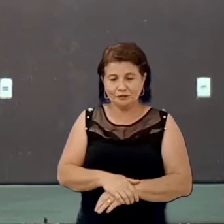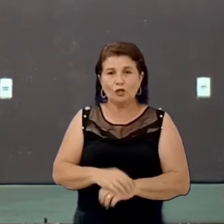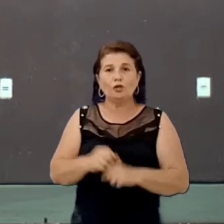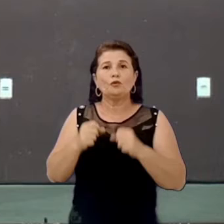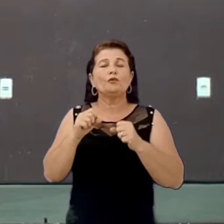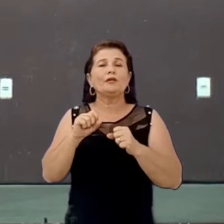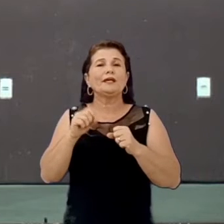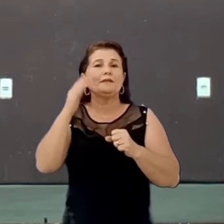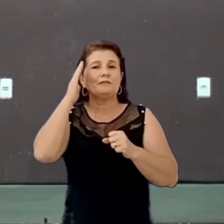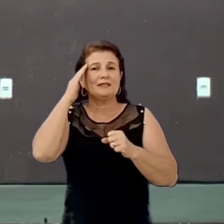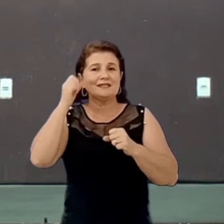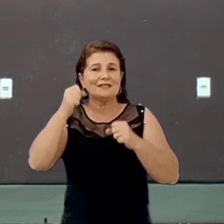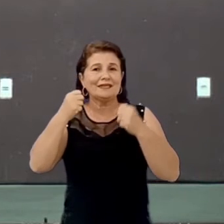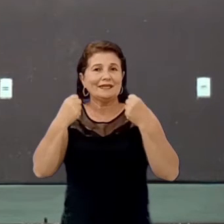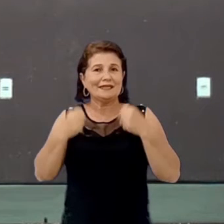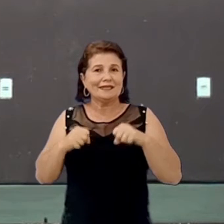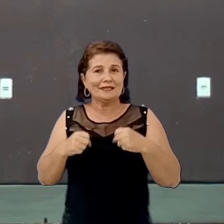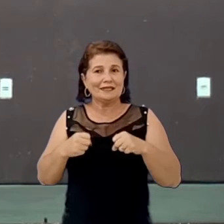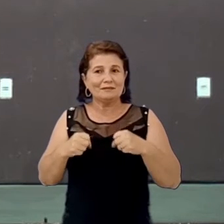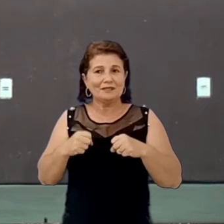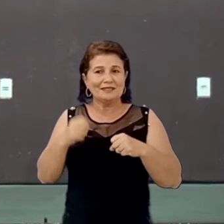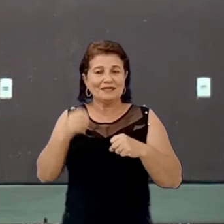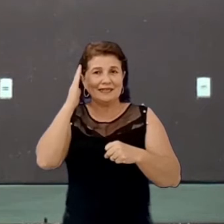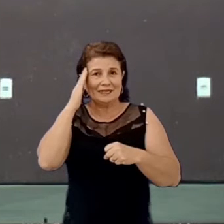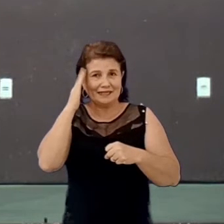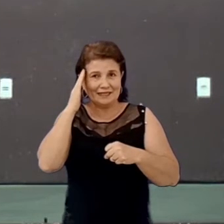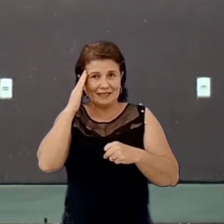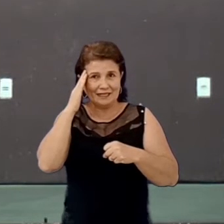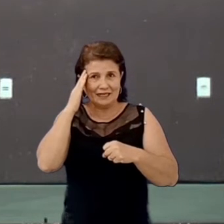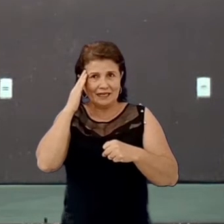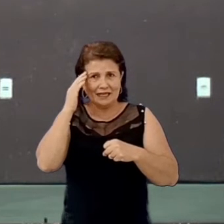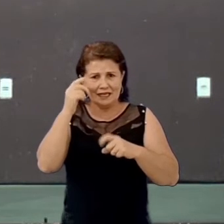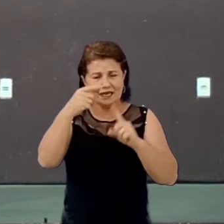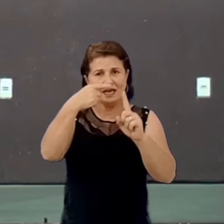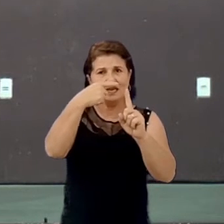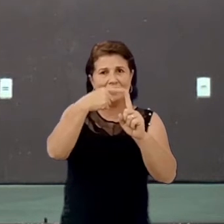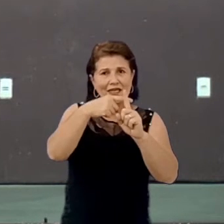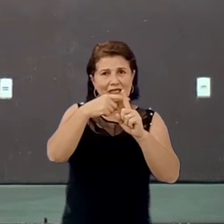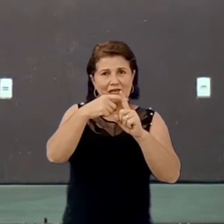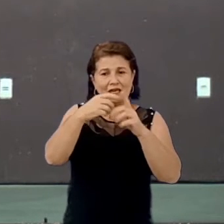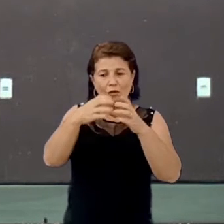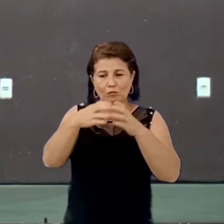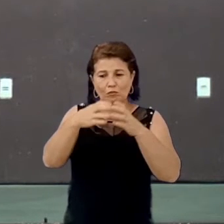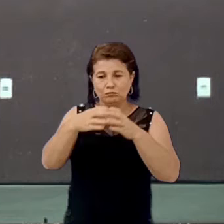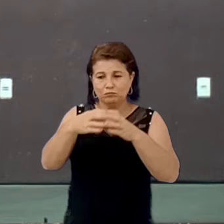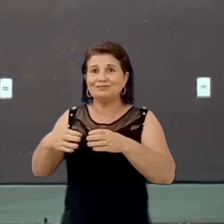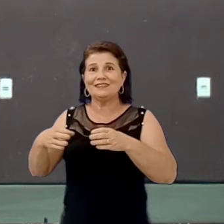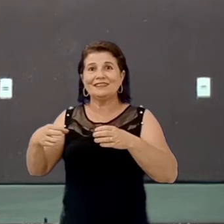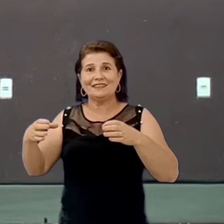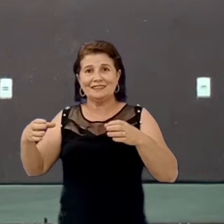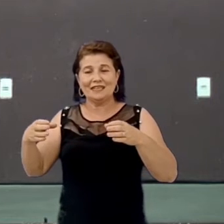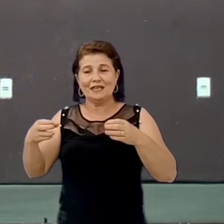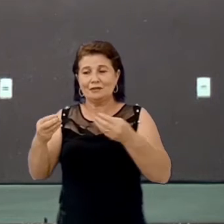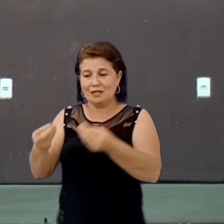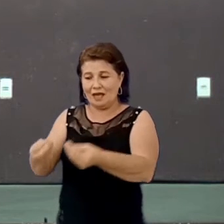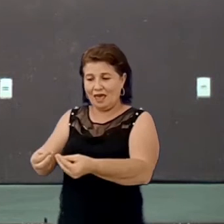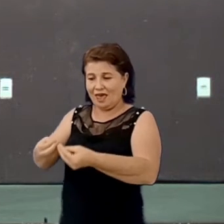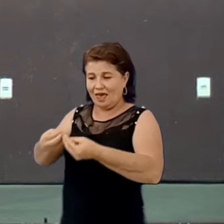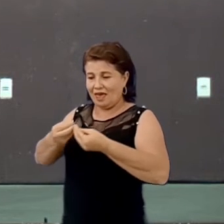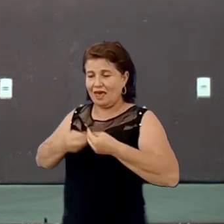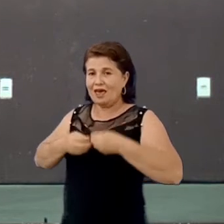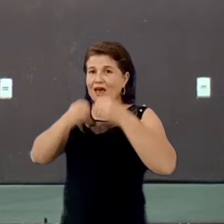precisamos entender que para que uma igreja gere frutos, primeiramente, ela precisa receber o evangelho do